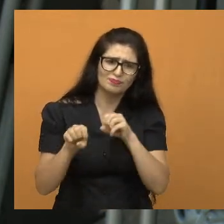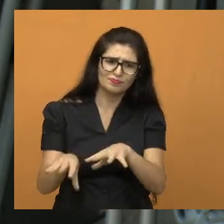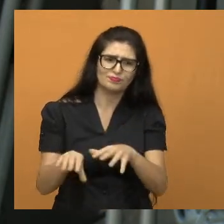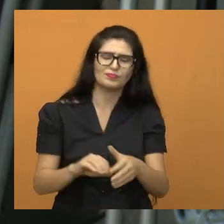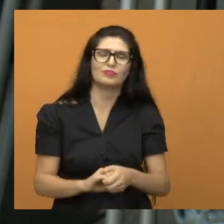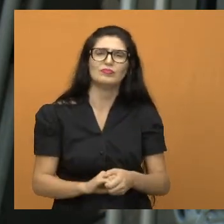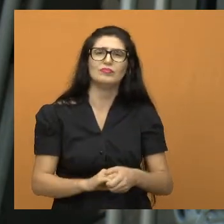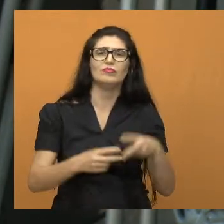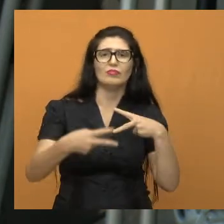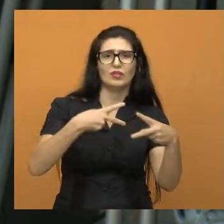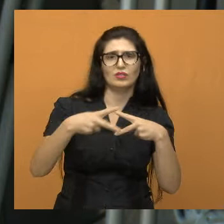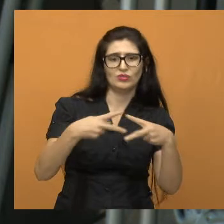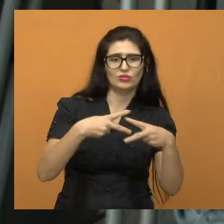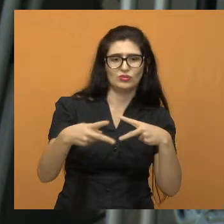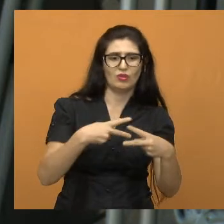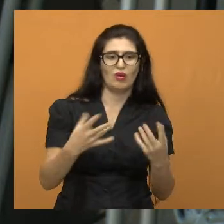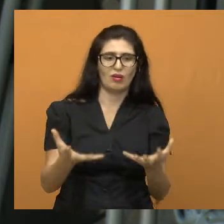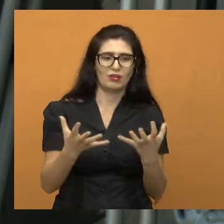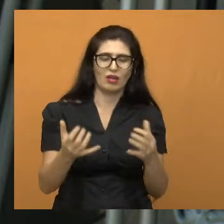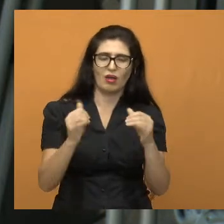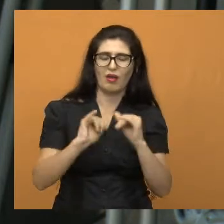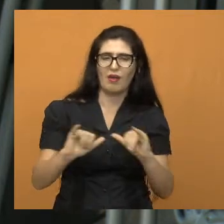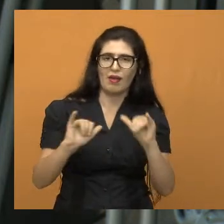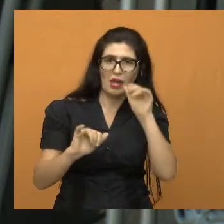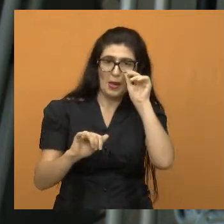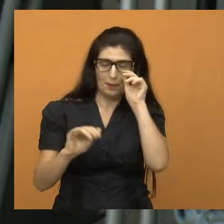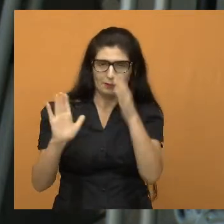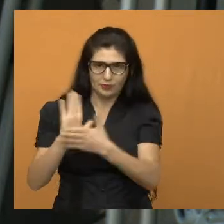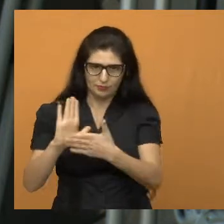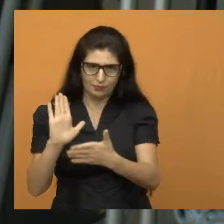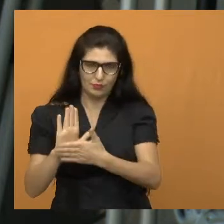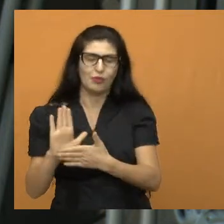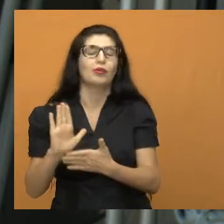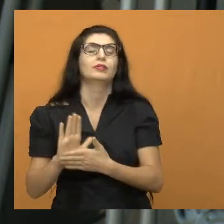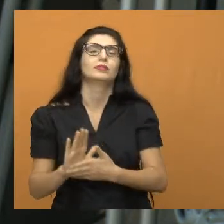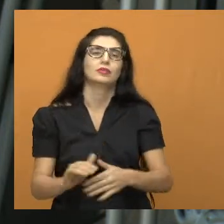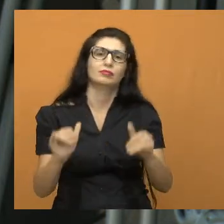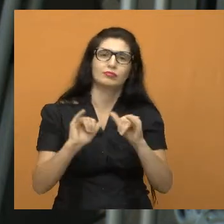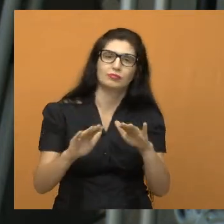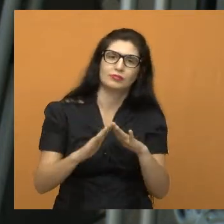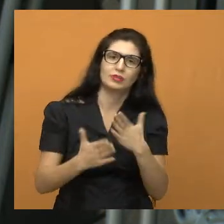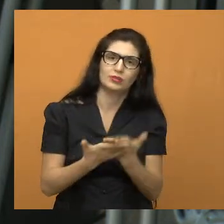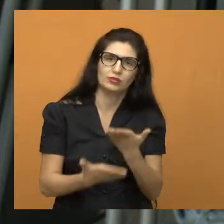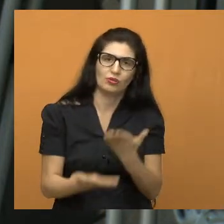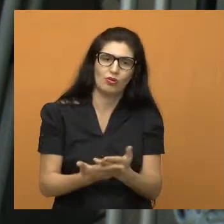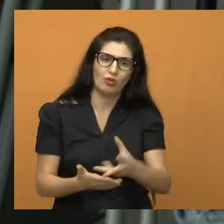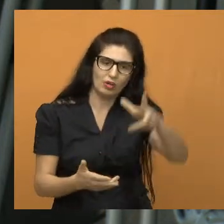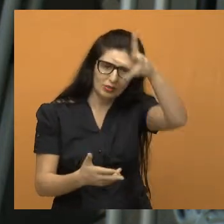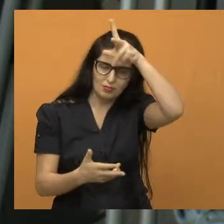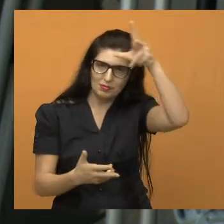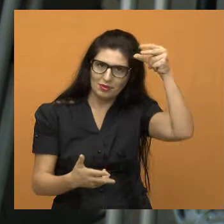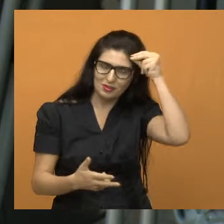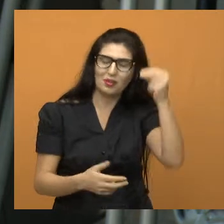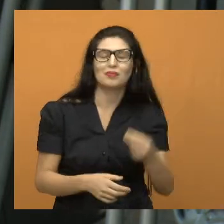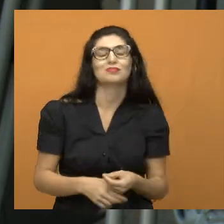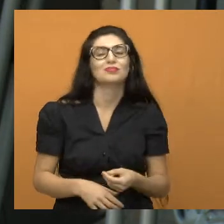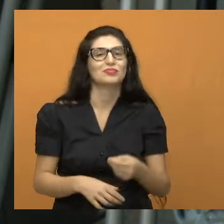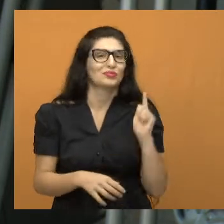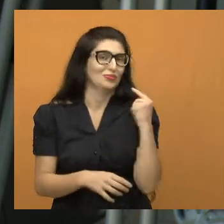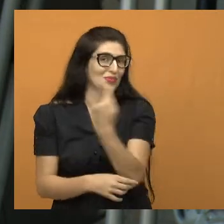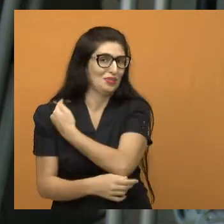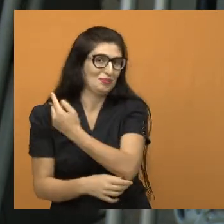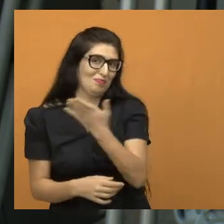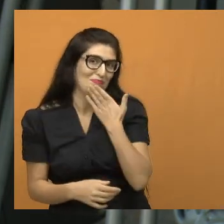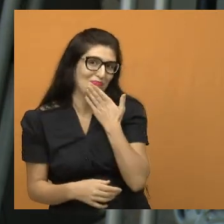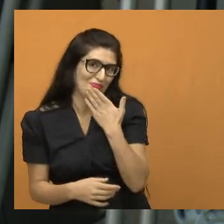queremos fazer esse trabalho em algumas escolas da rede. E eu queria já pedir, né, para vocês se a gente podia conversar